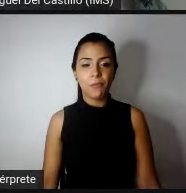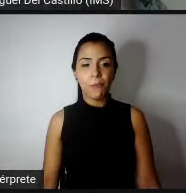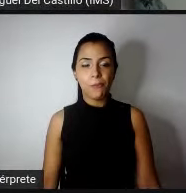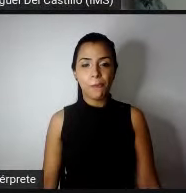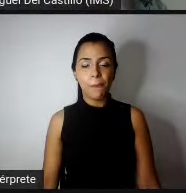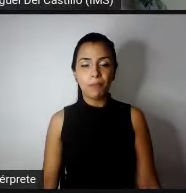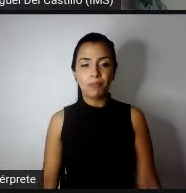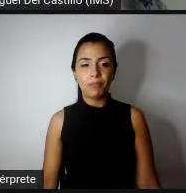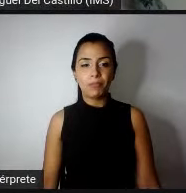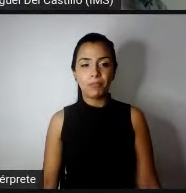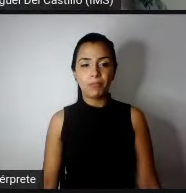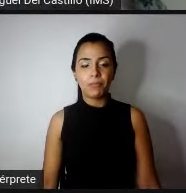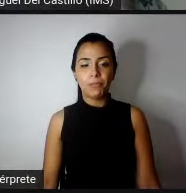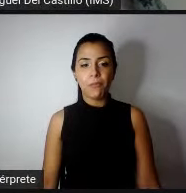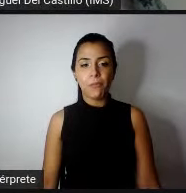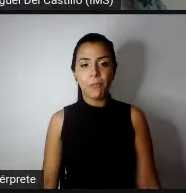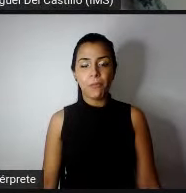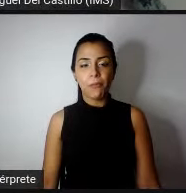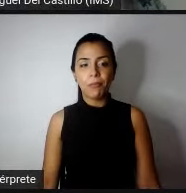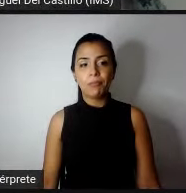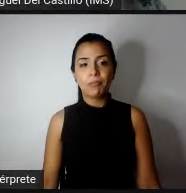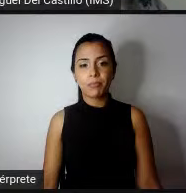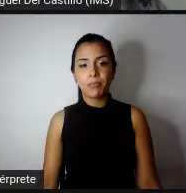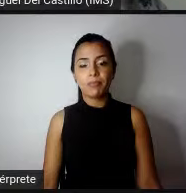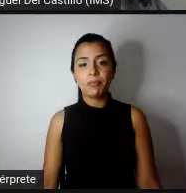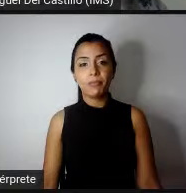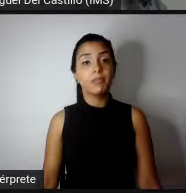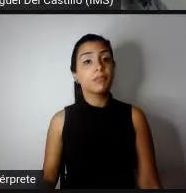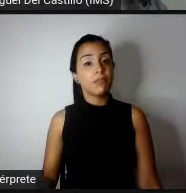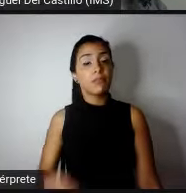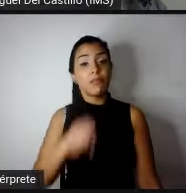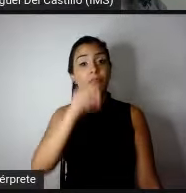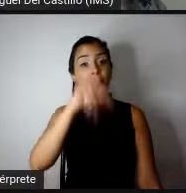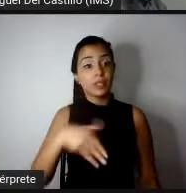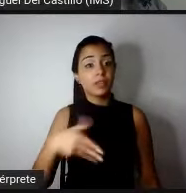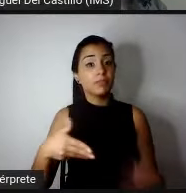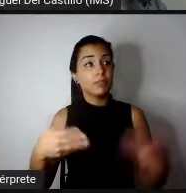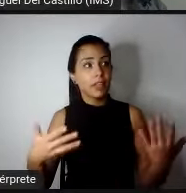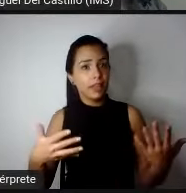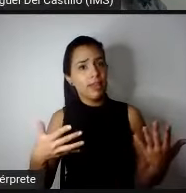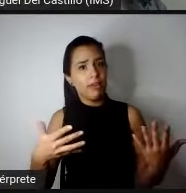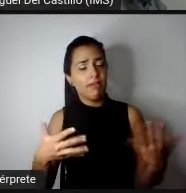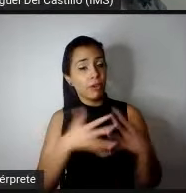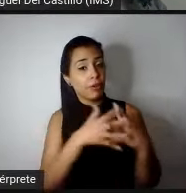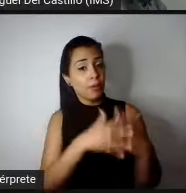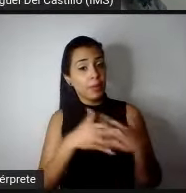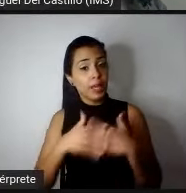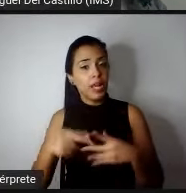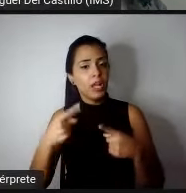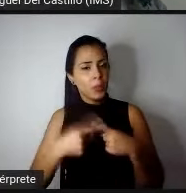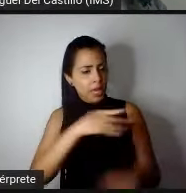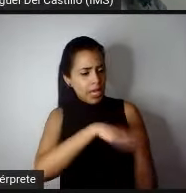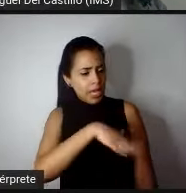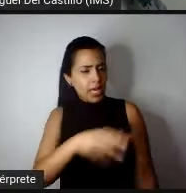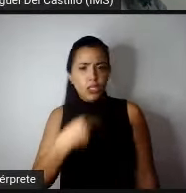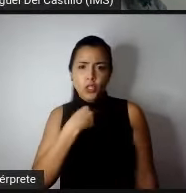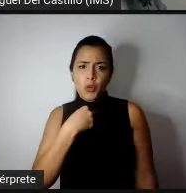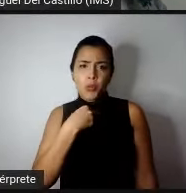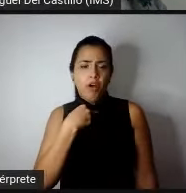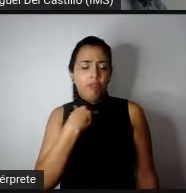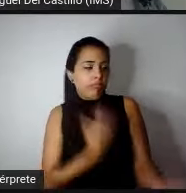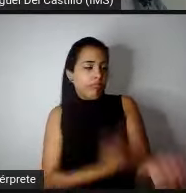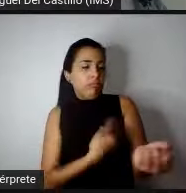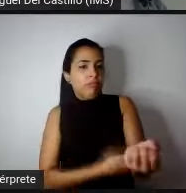estar assim, absolutamente viciadas. Mas a Inês pegou a caixa de Pandora, que eu chamo